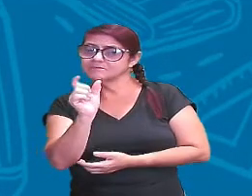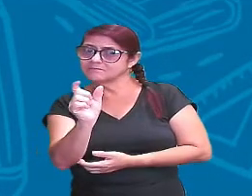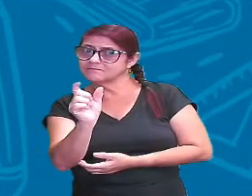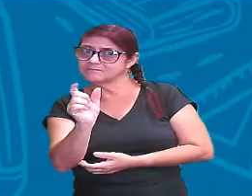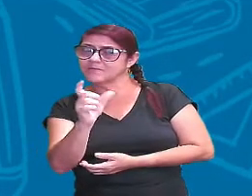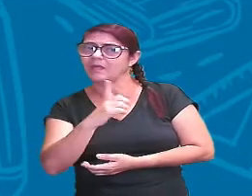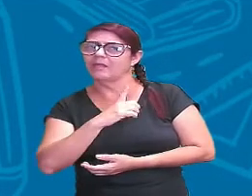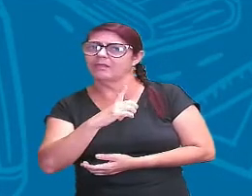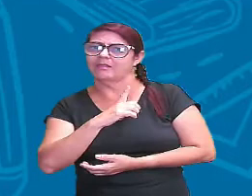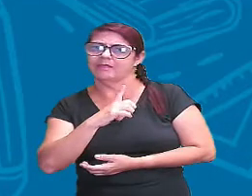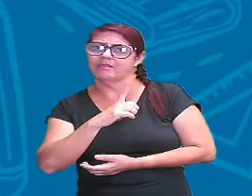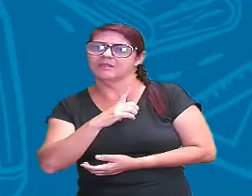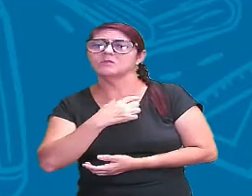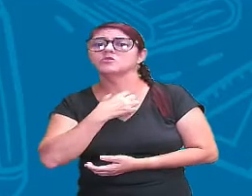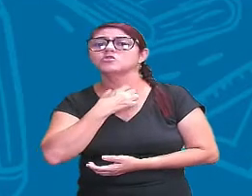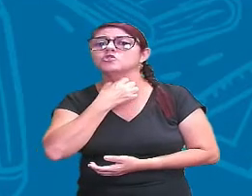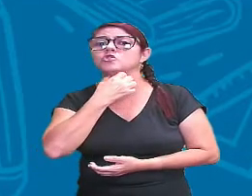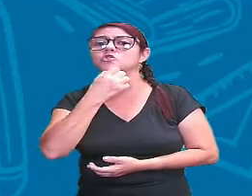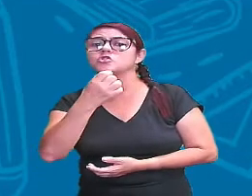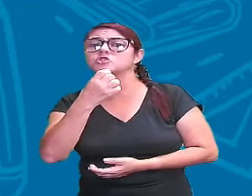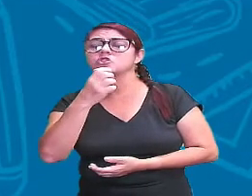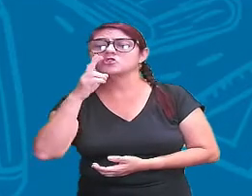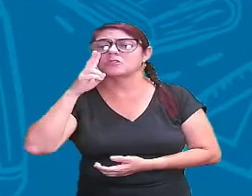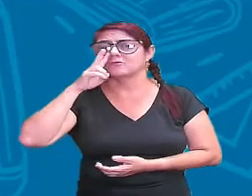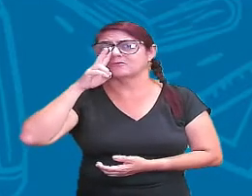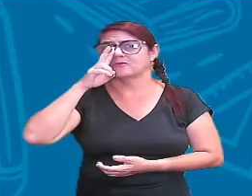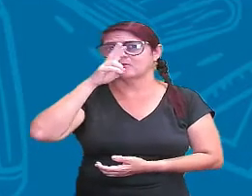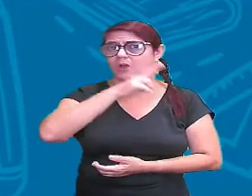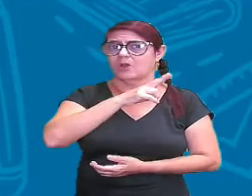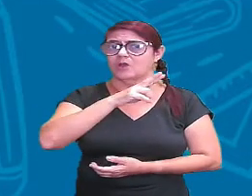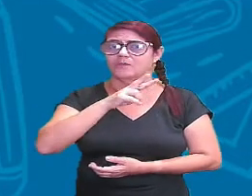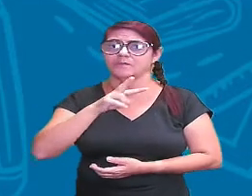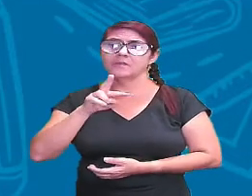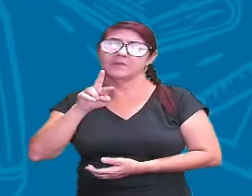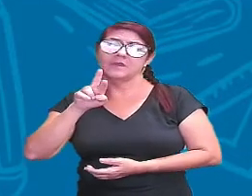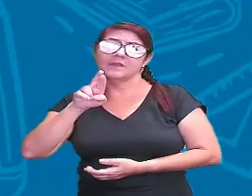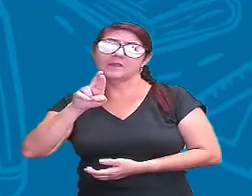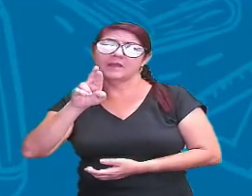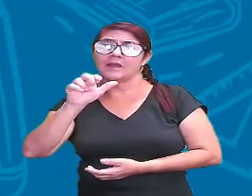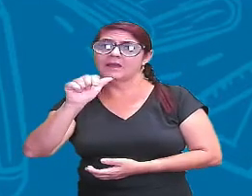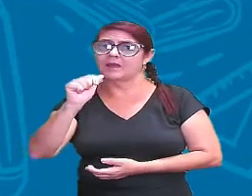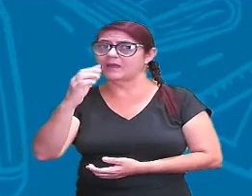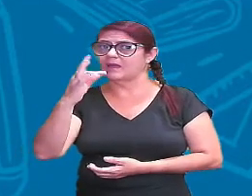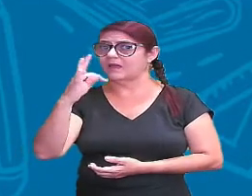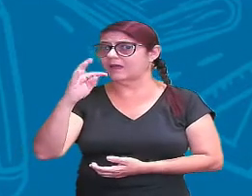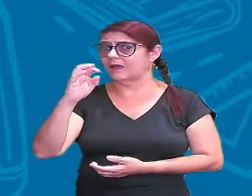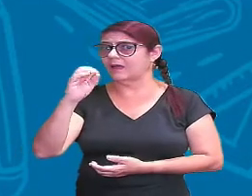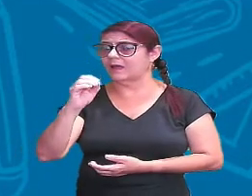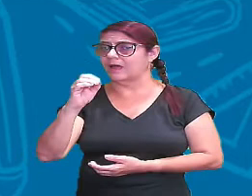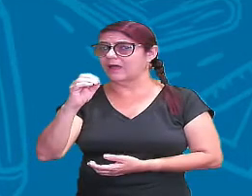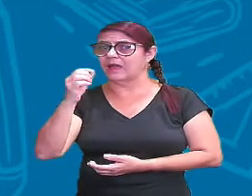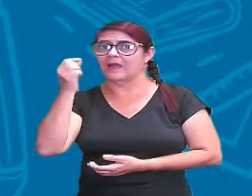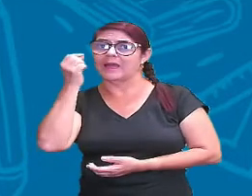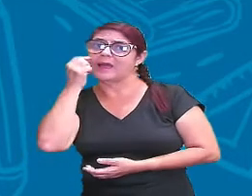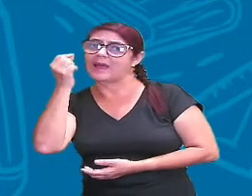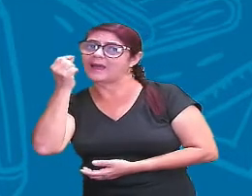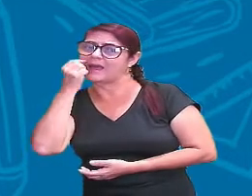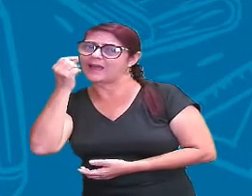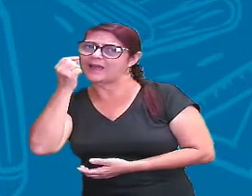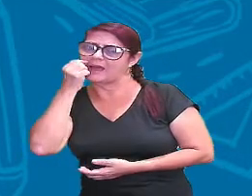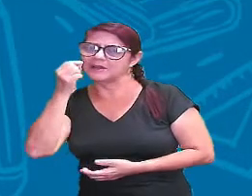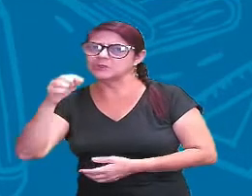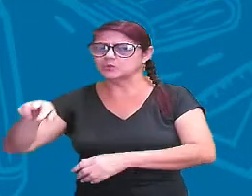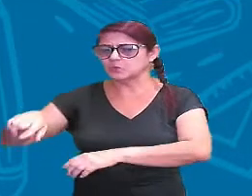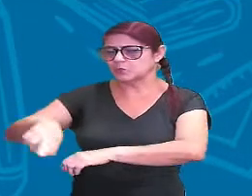gente tem o som forte, como rato e como rua. Ah,